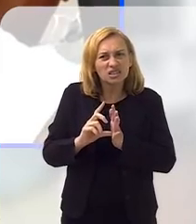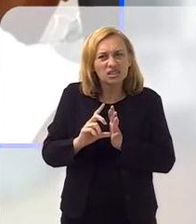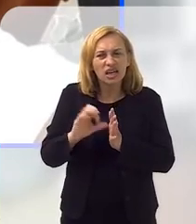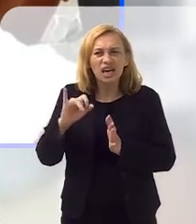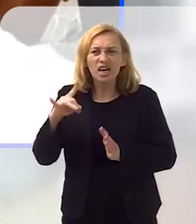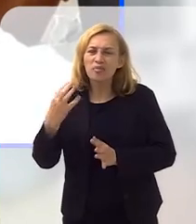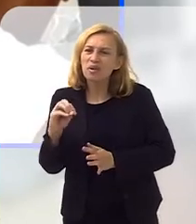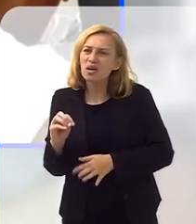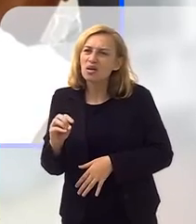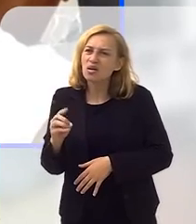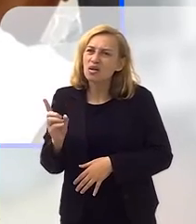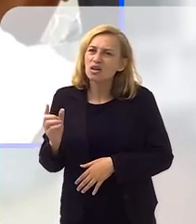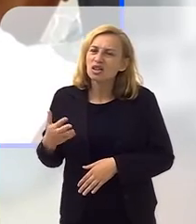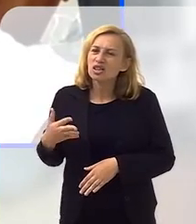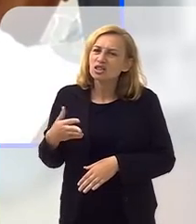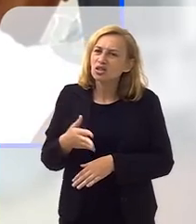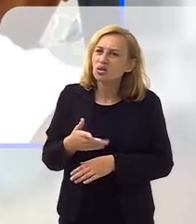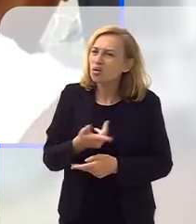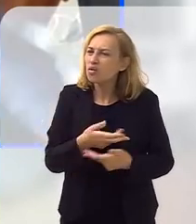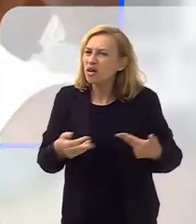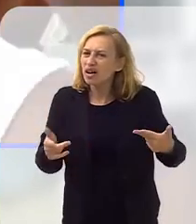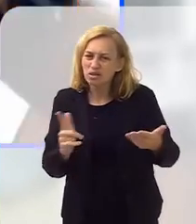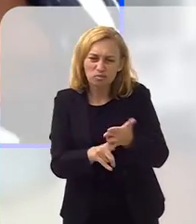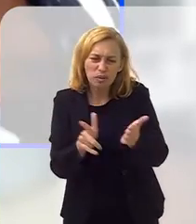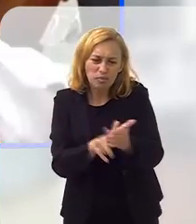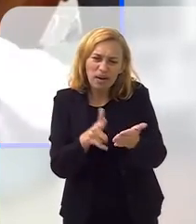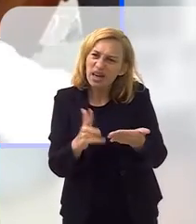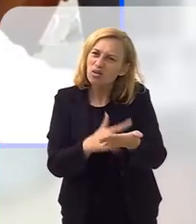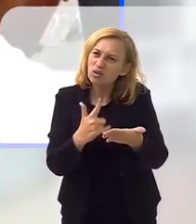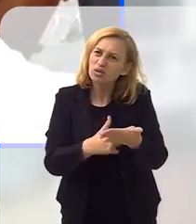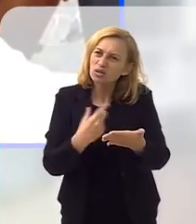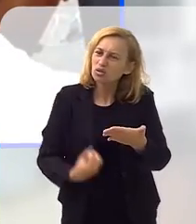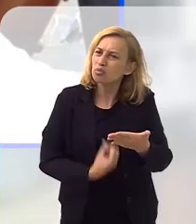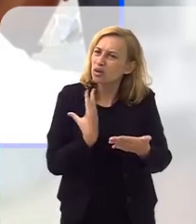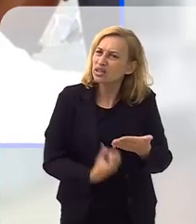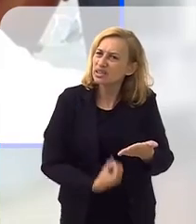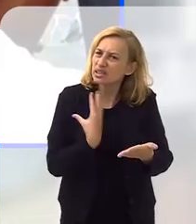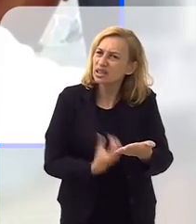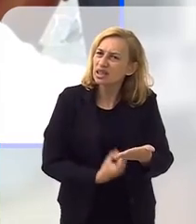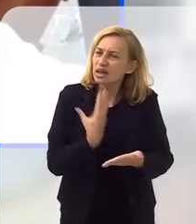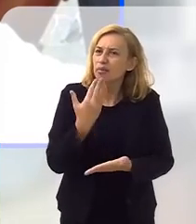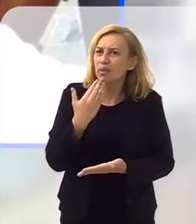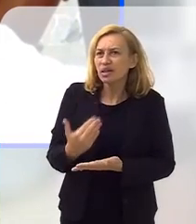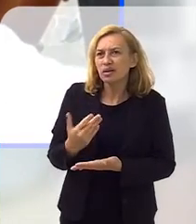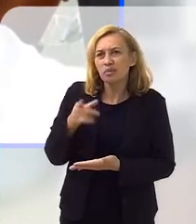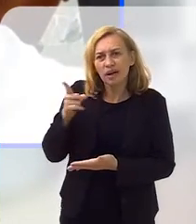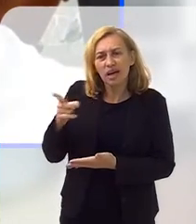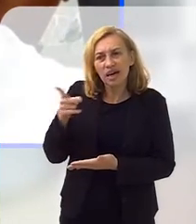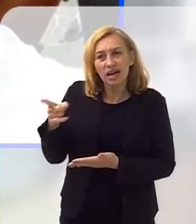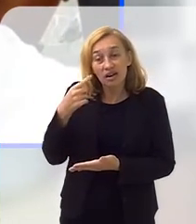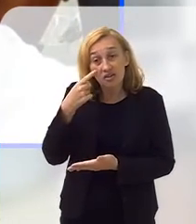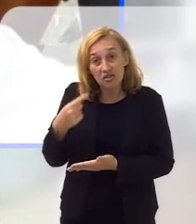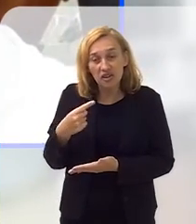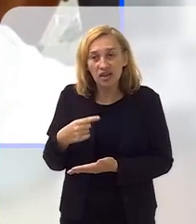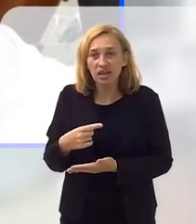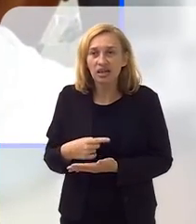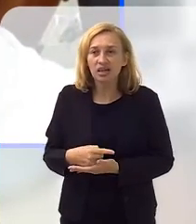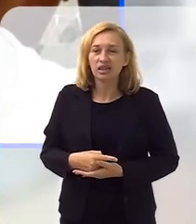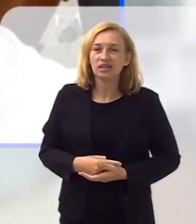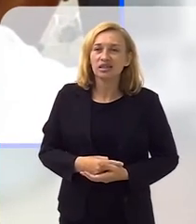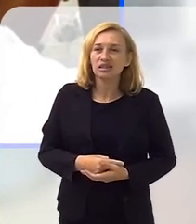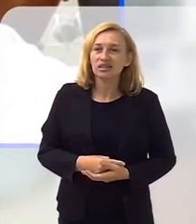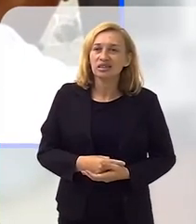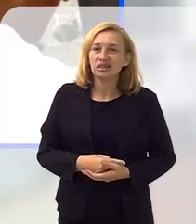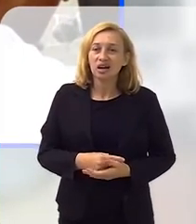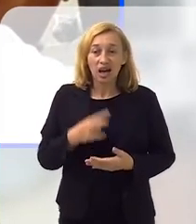o Hermínio Belo veio com um monte de folha, né, com poesias, e pediu para ela, né,